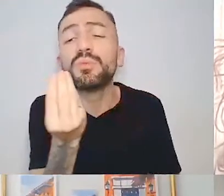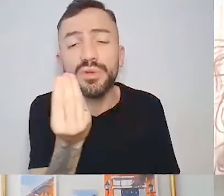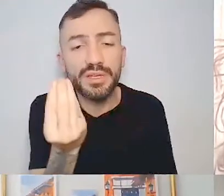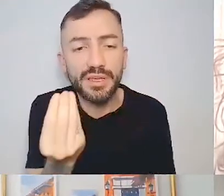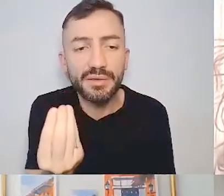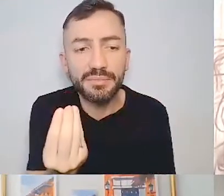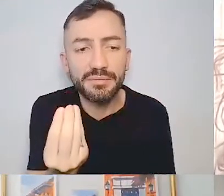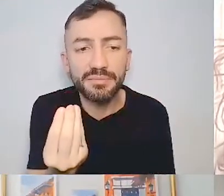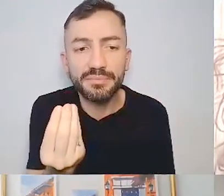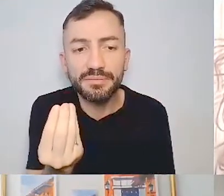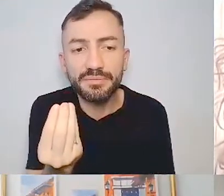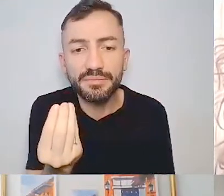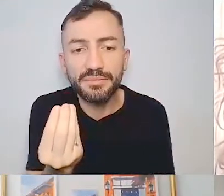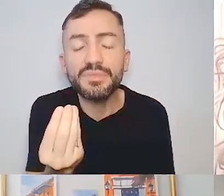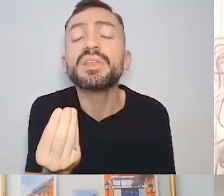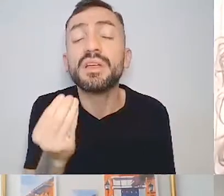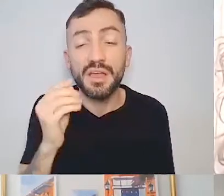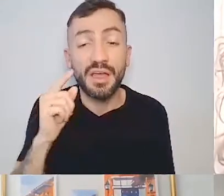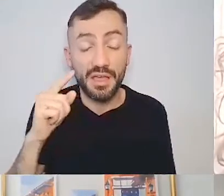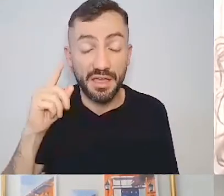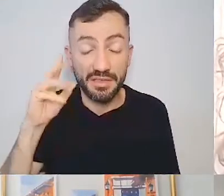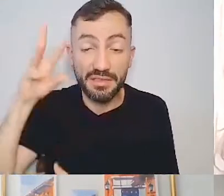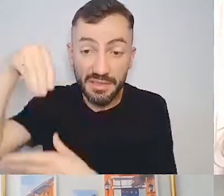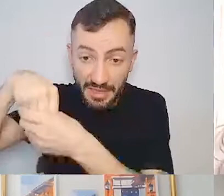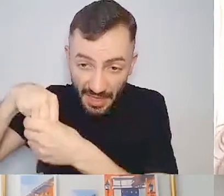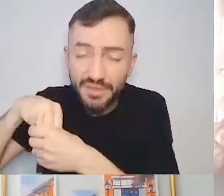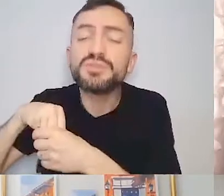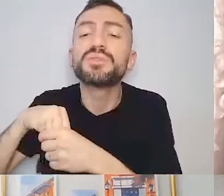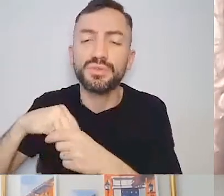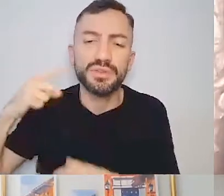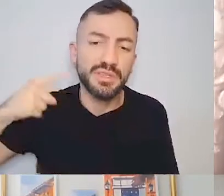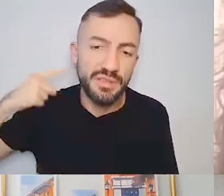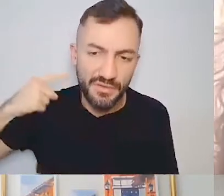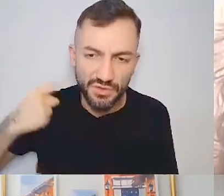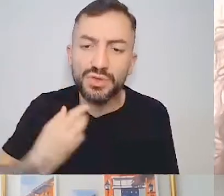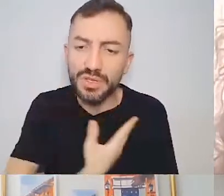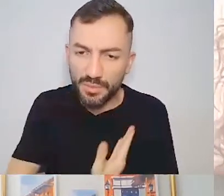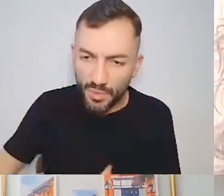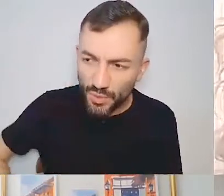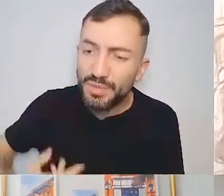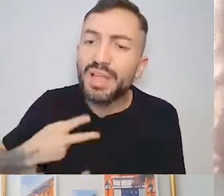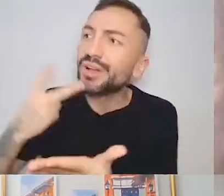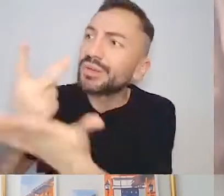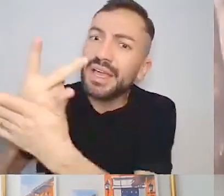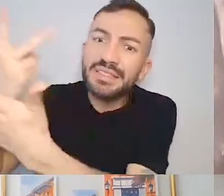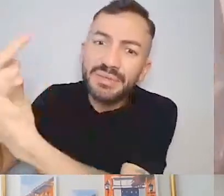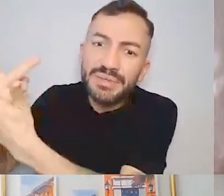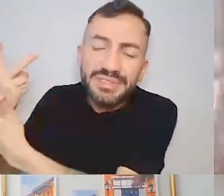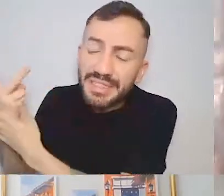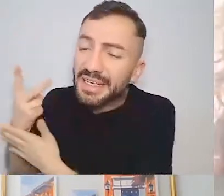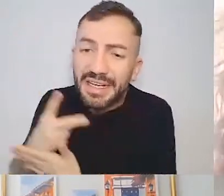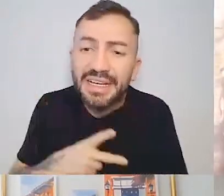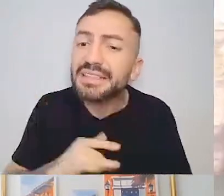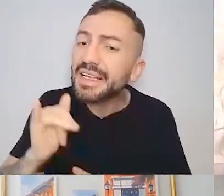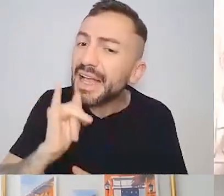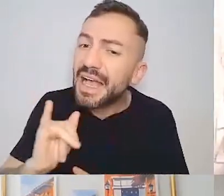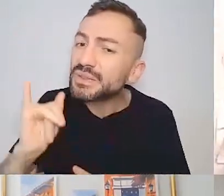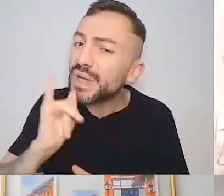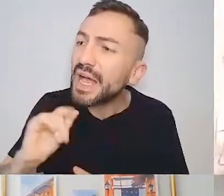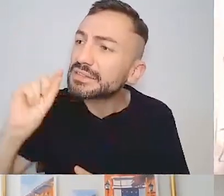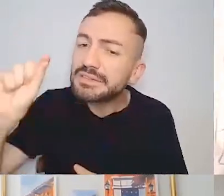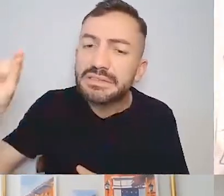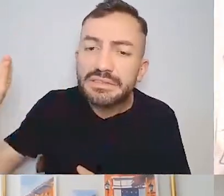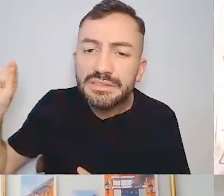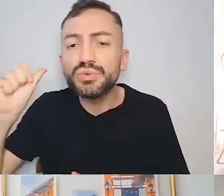partir chegam à defensoria, de tantas situações, de tantos casos que nós acompanhamos de mulheres